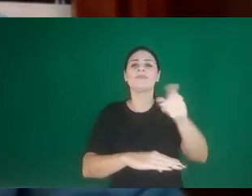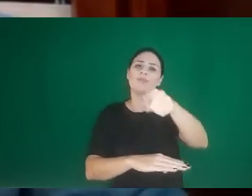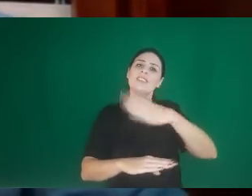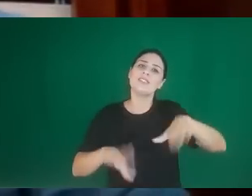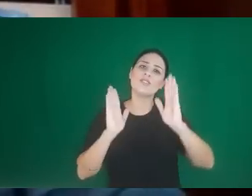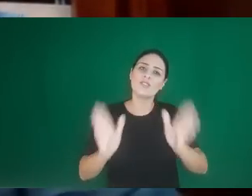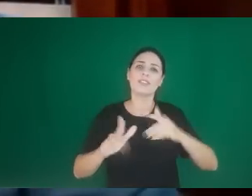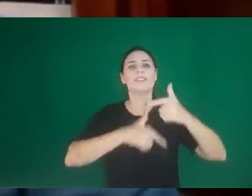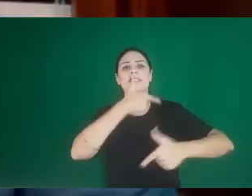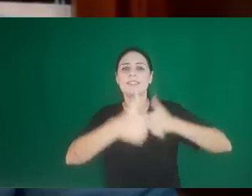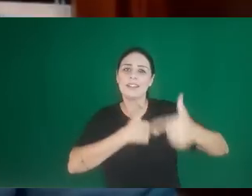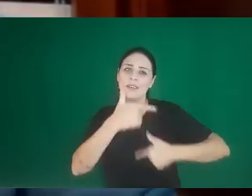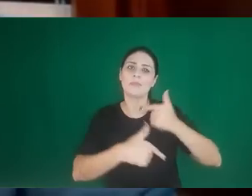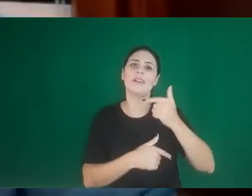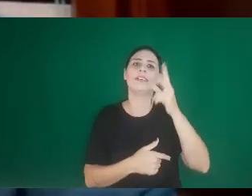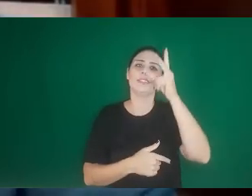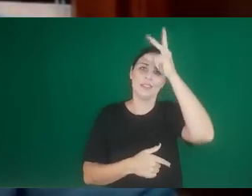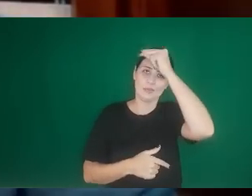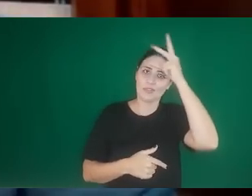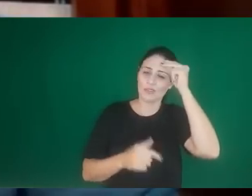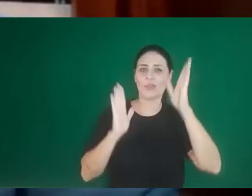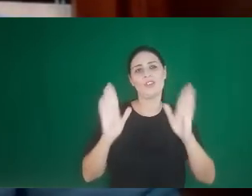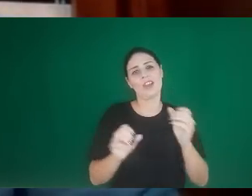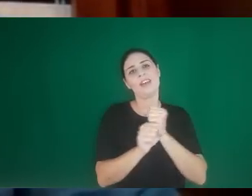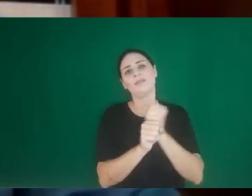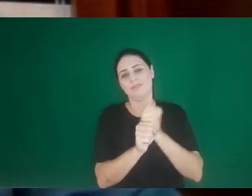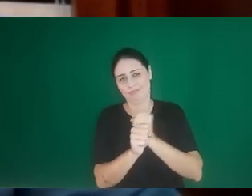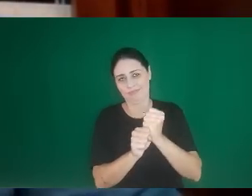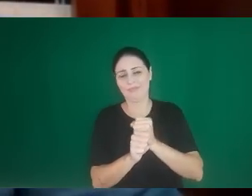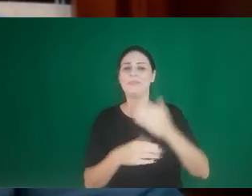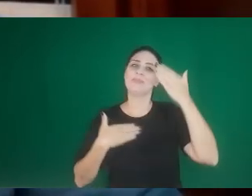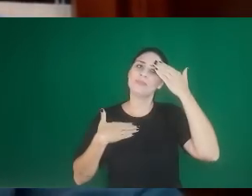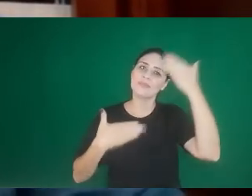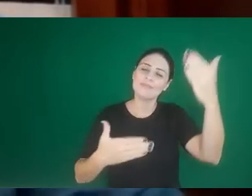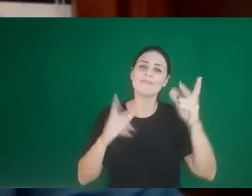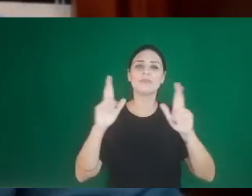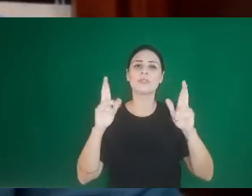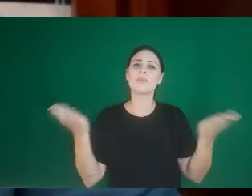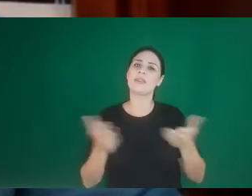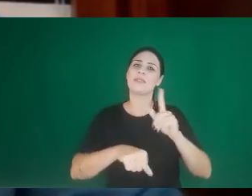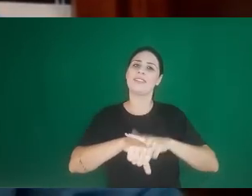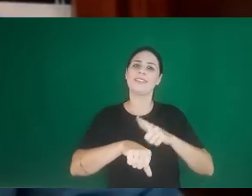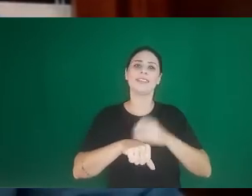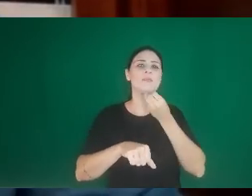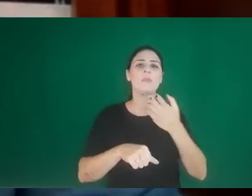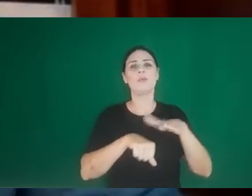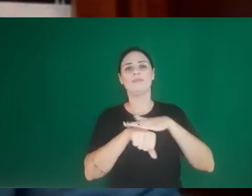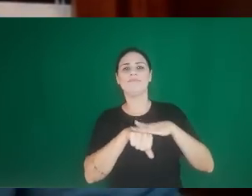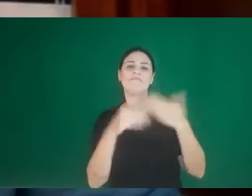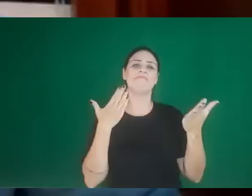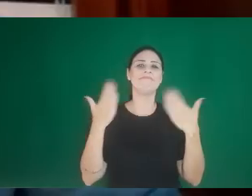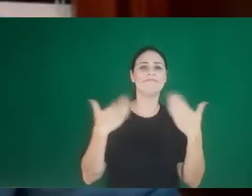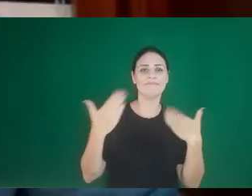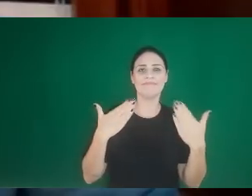que vocês já desenvolvem tão bem no município. Então, agradeço e desejo que a gente tenha aí um bom momento aí